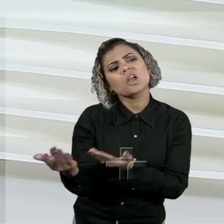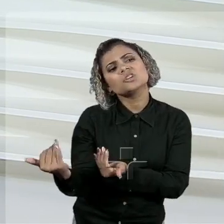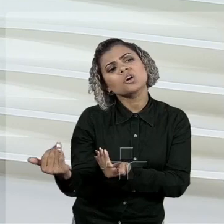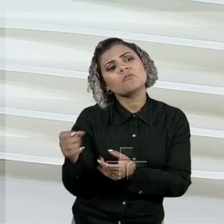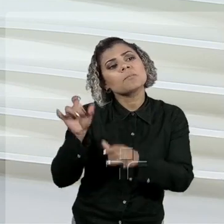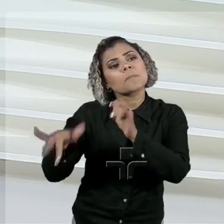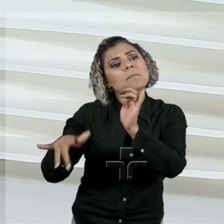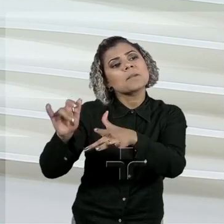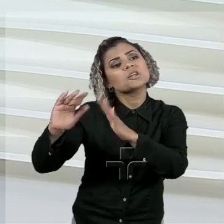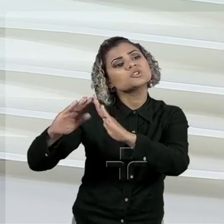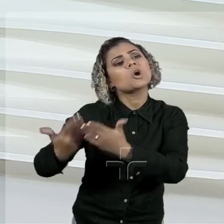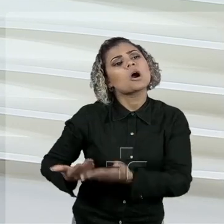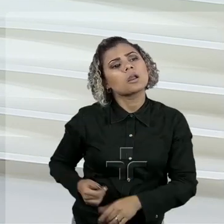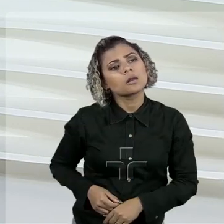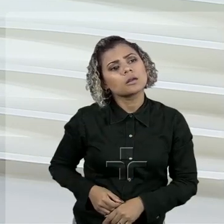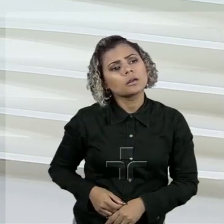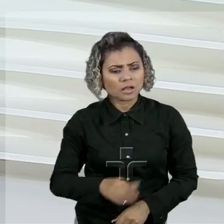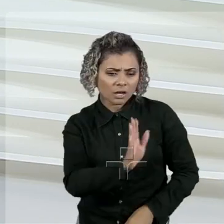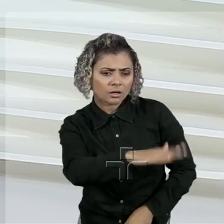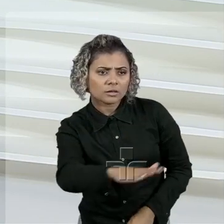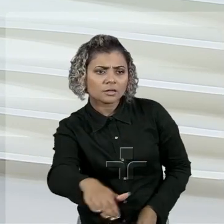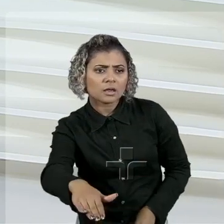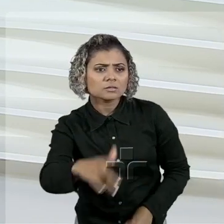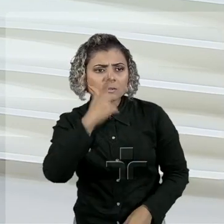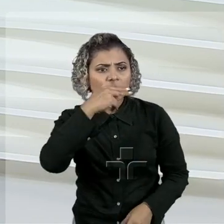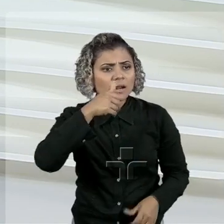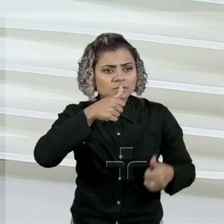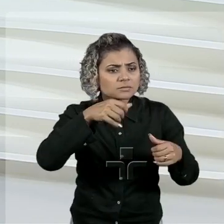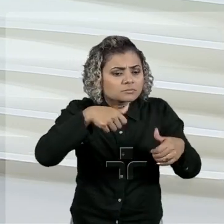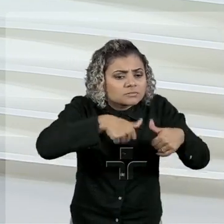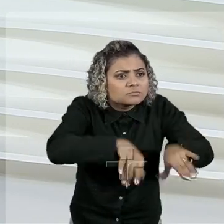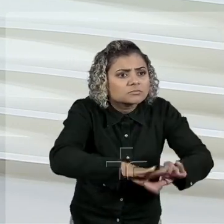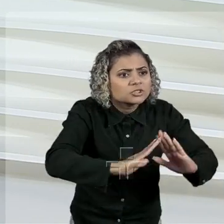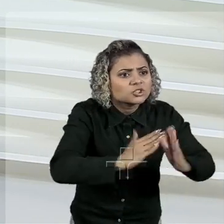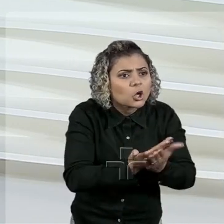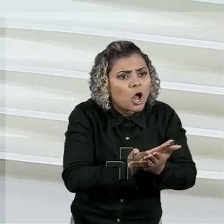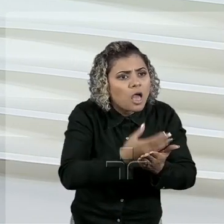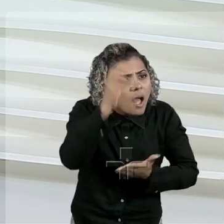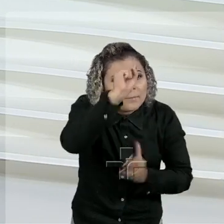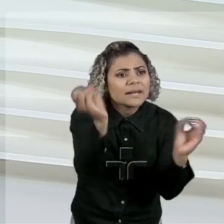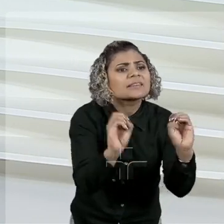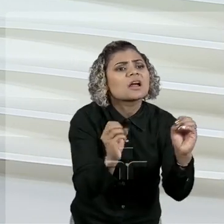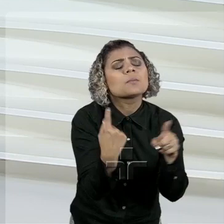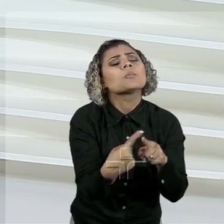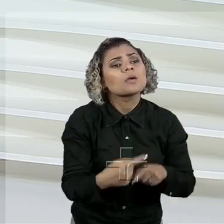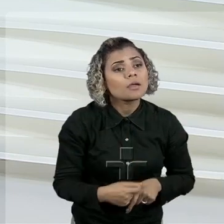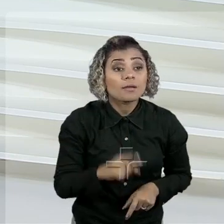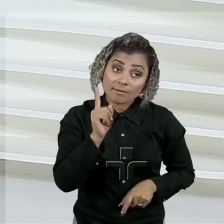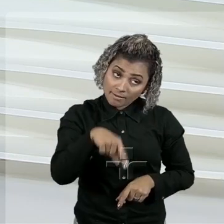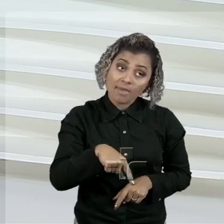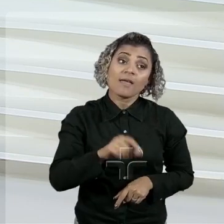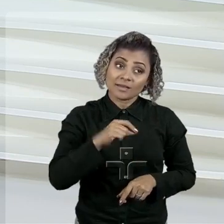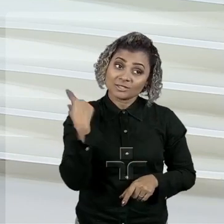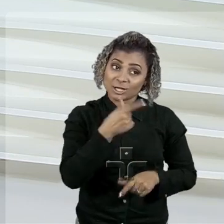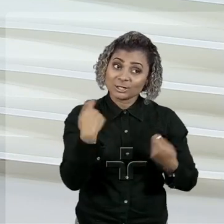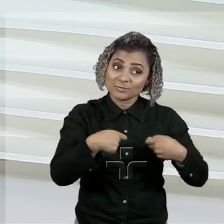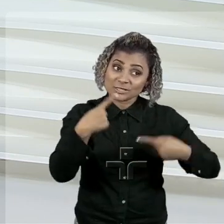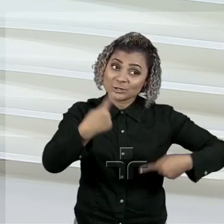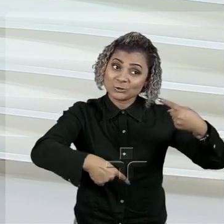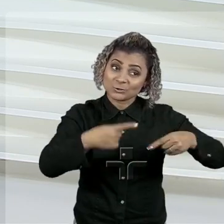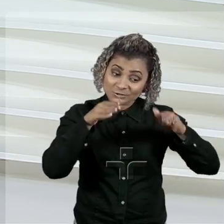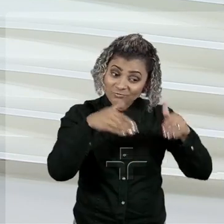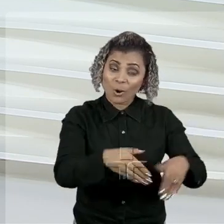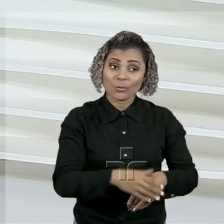saem da escola, por que as nossas crianças que estão ficando não aprendem dentro da escola. Isso sim é a ideologia que nós precisamos discutir,